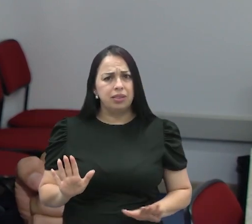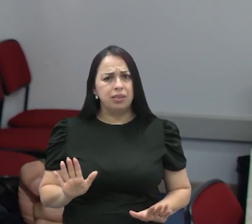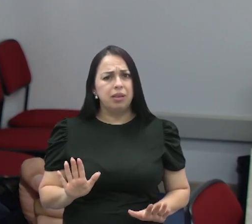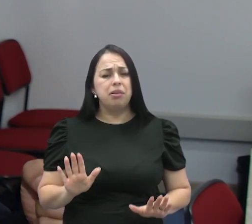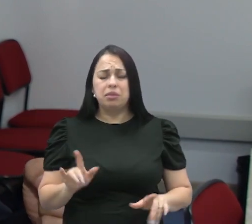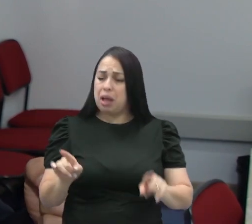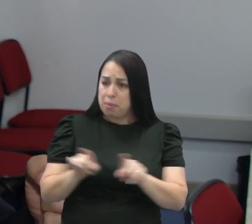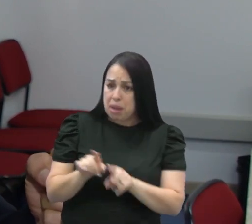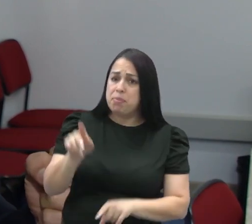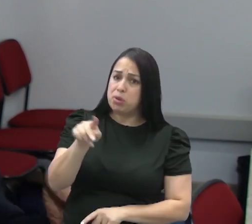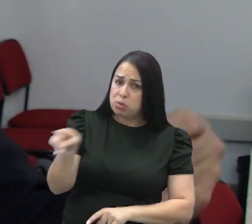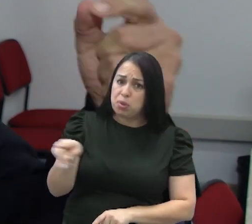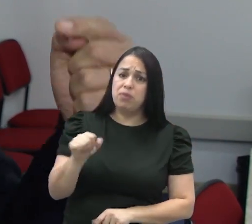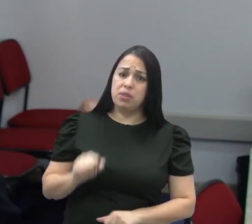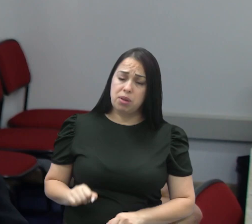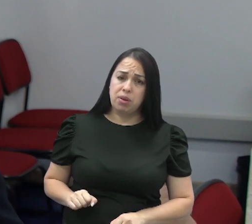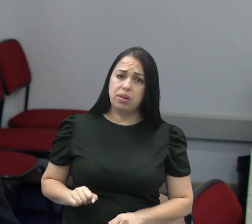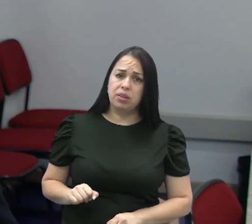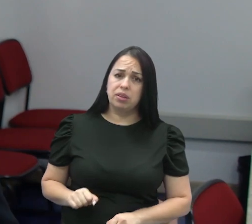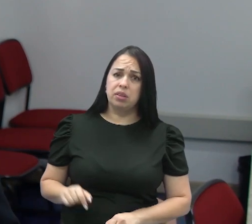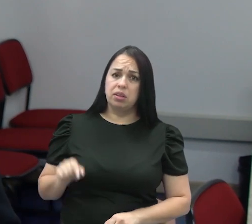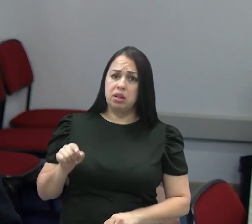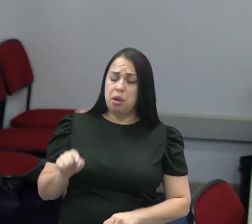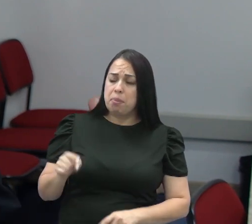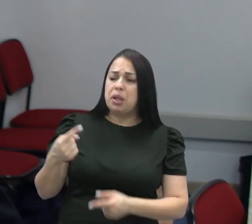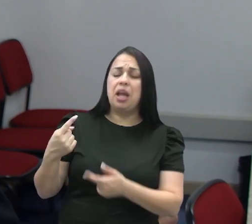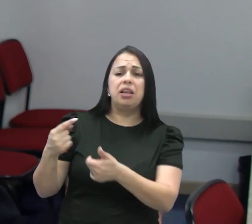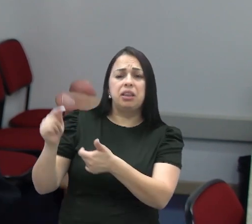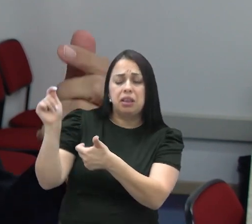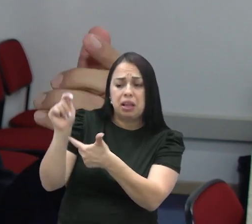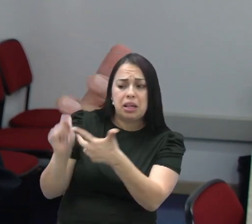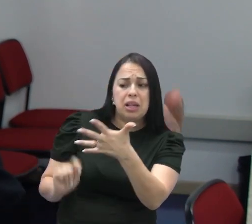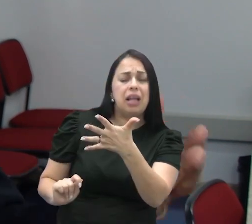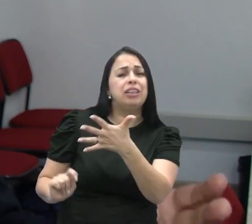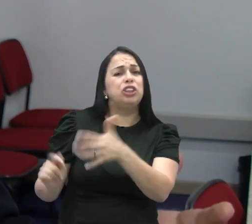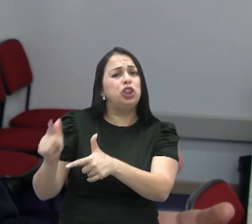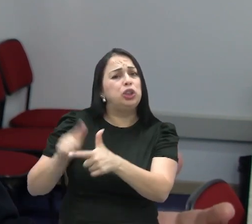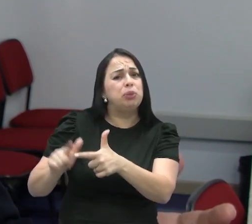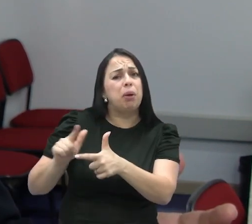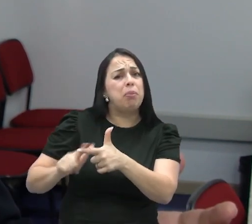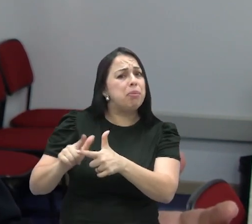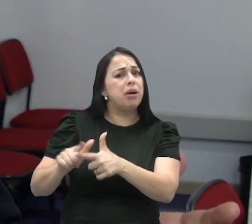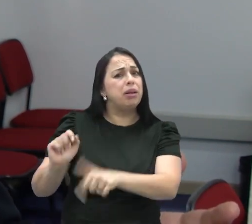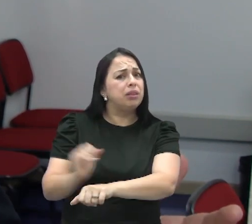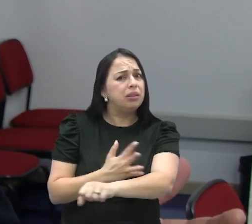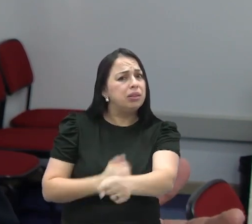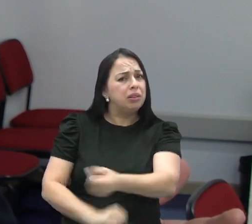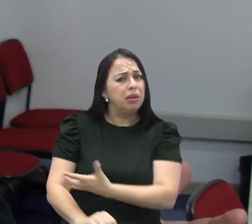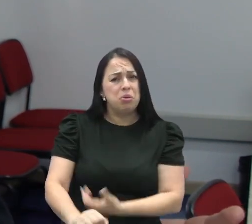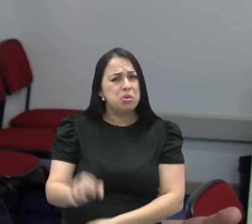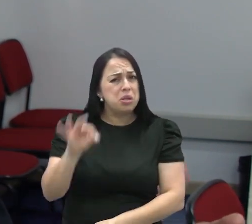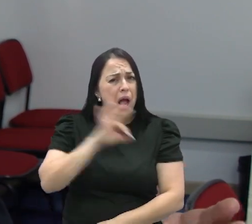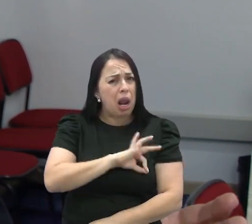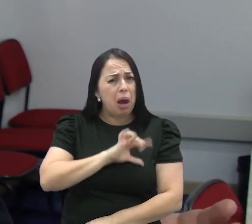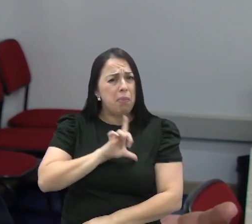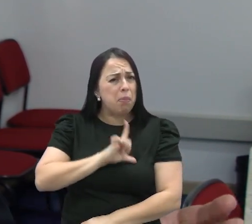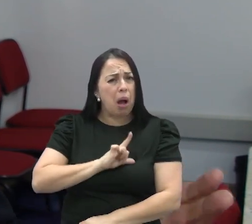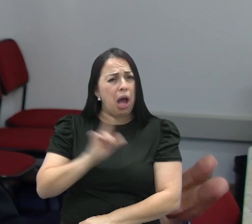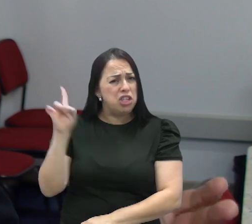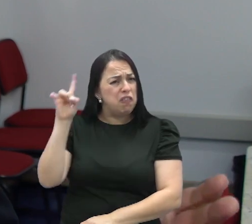necessidades especiais, mas para os professores, na superação das suas dificuldades emocionais. Não é fácil lidar com um